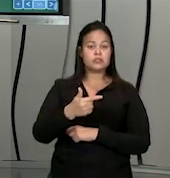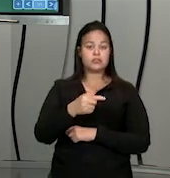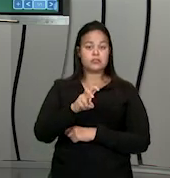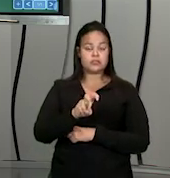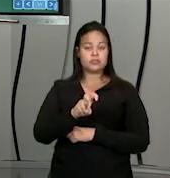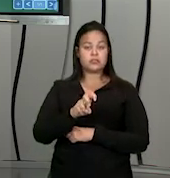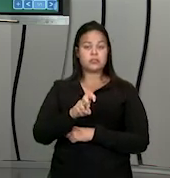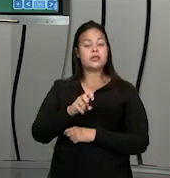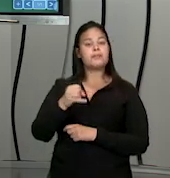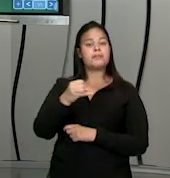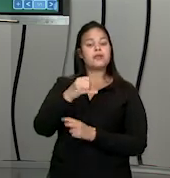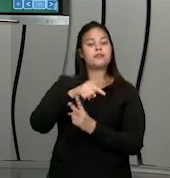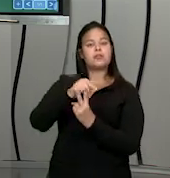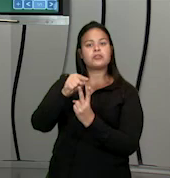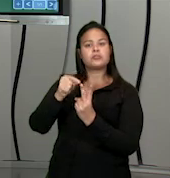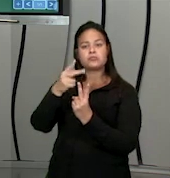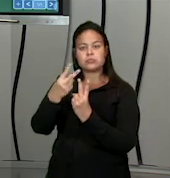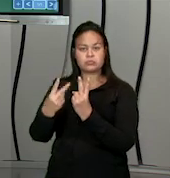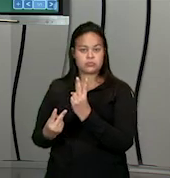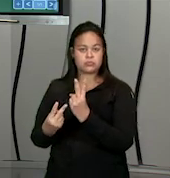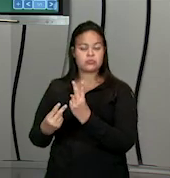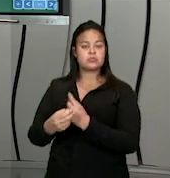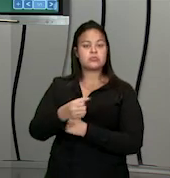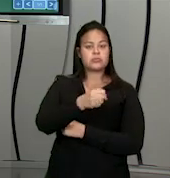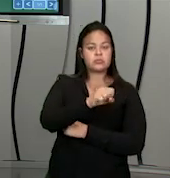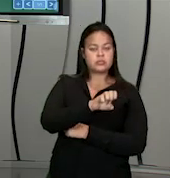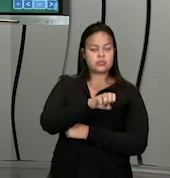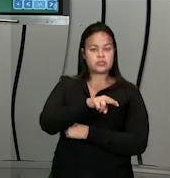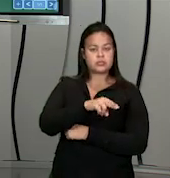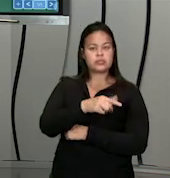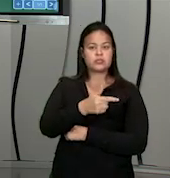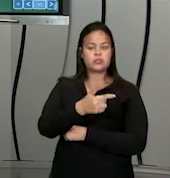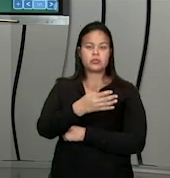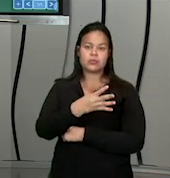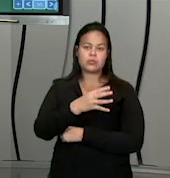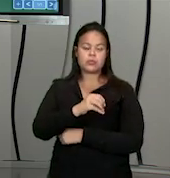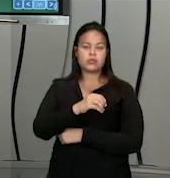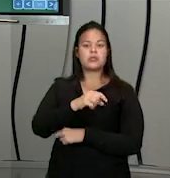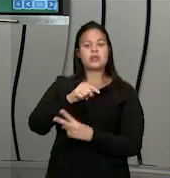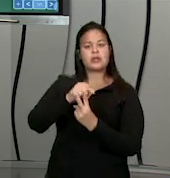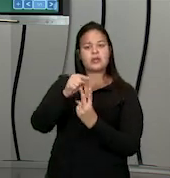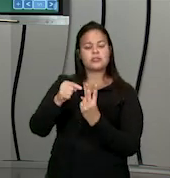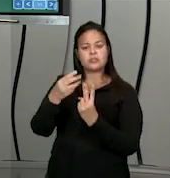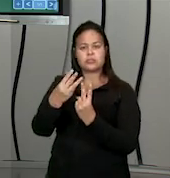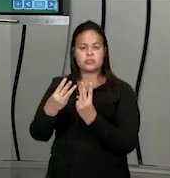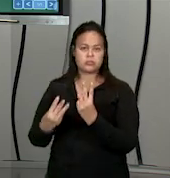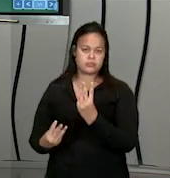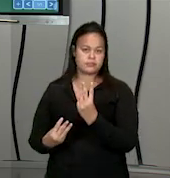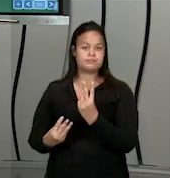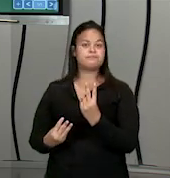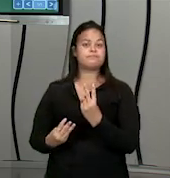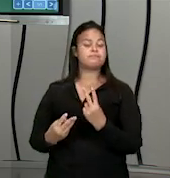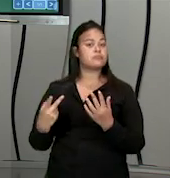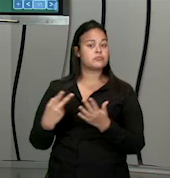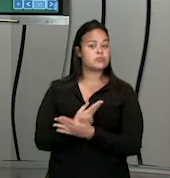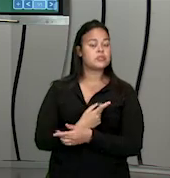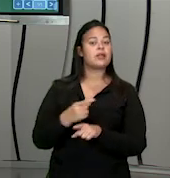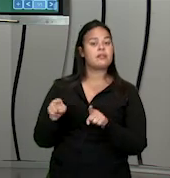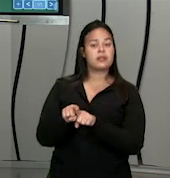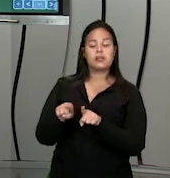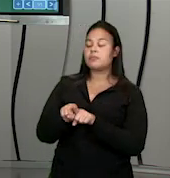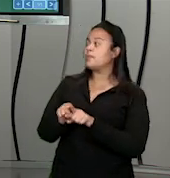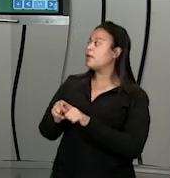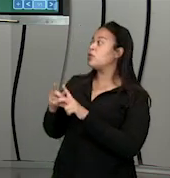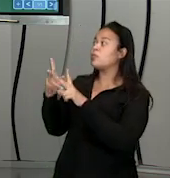é menos raiz de 2 sobre 2, o seno de 240 é menos raiz de 3 sobre 3. A mesma coisa acontece aqui,